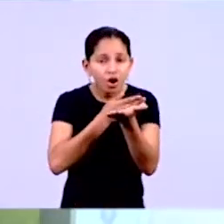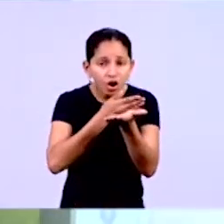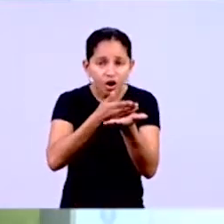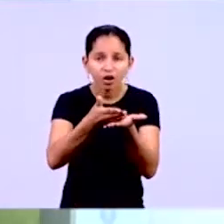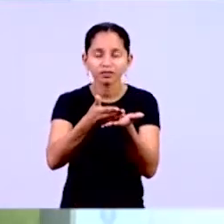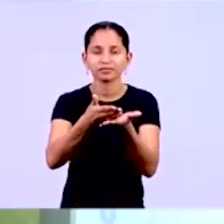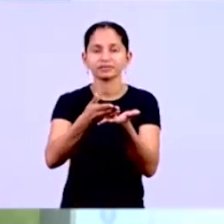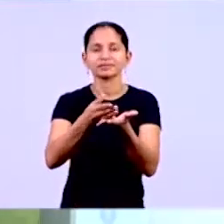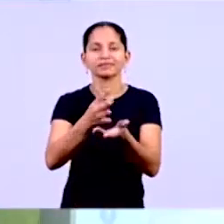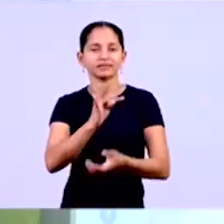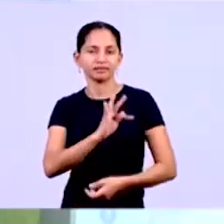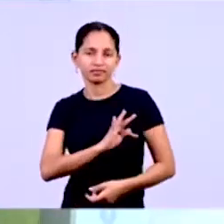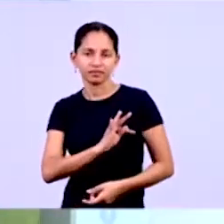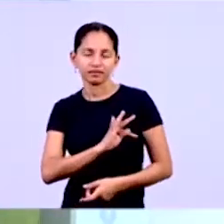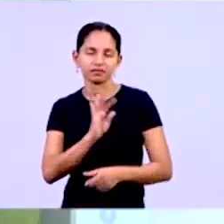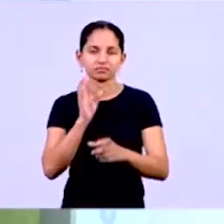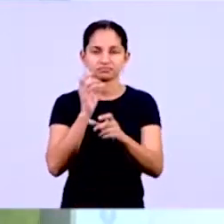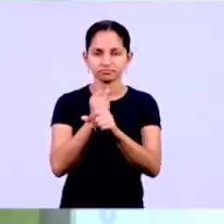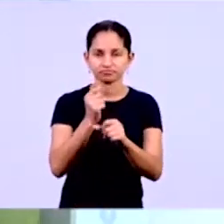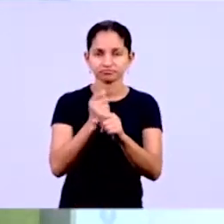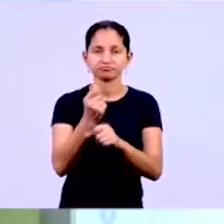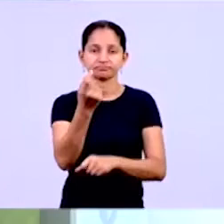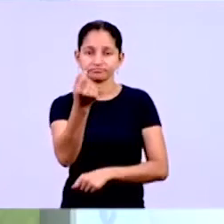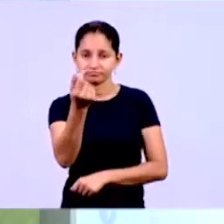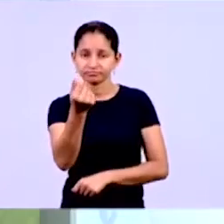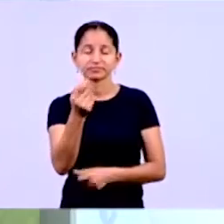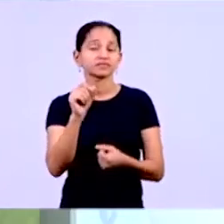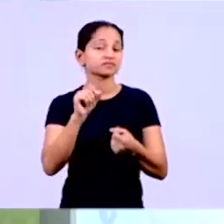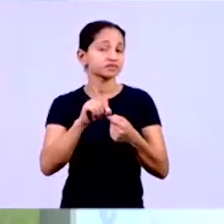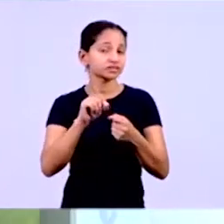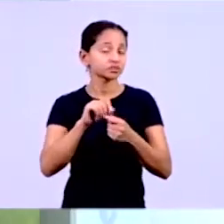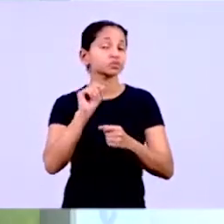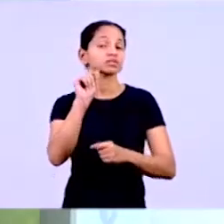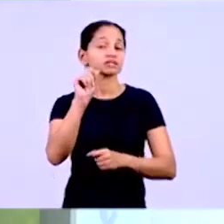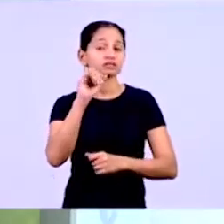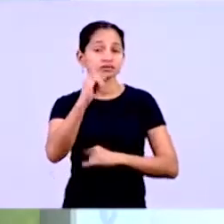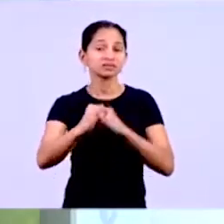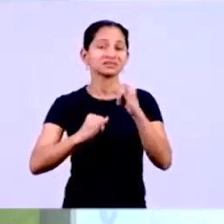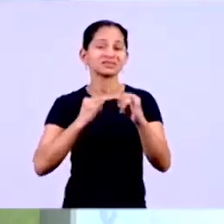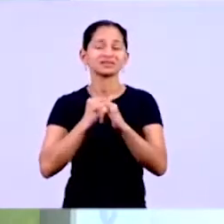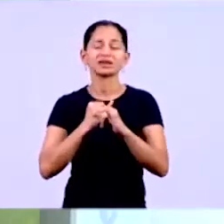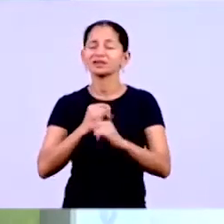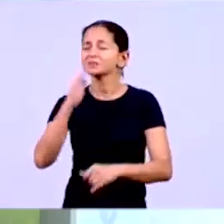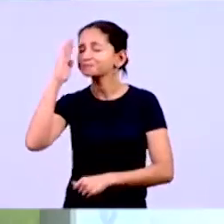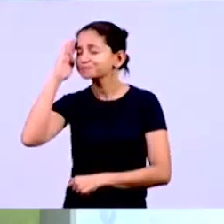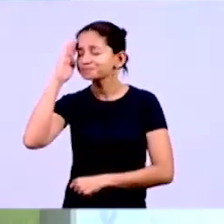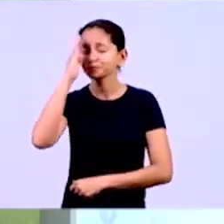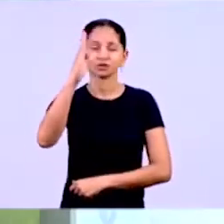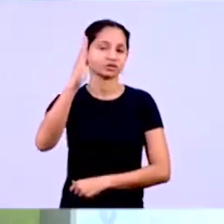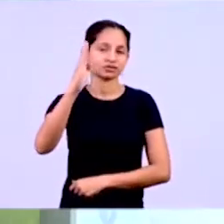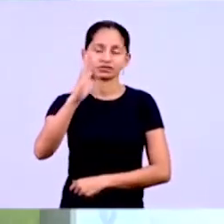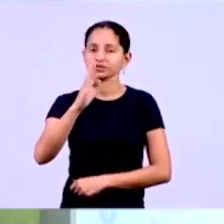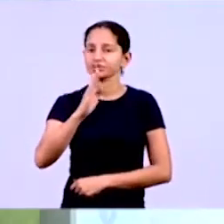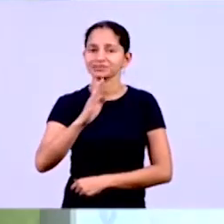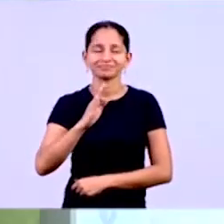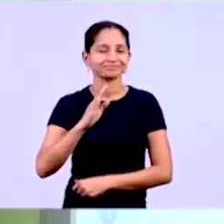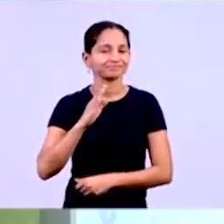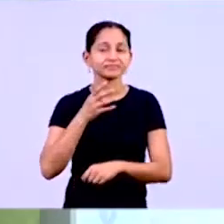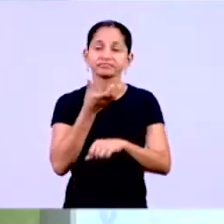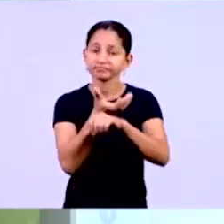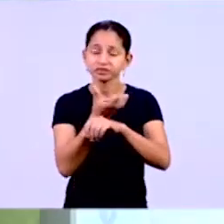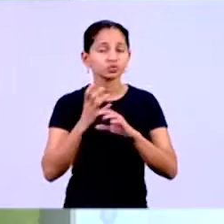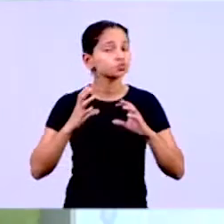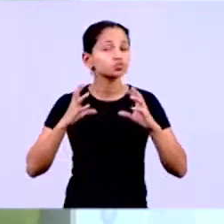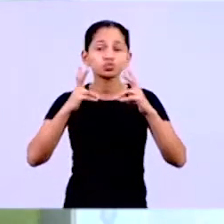aqui de técnico de finanças, é importante informática? Eu vou falar, é primordial. É tão importante quanto as